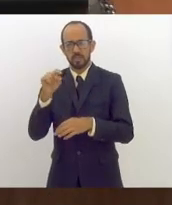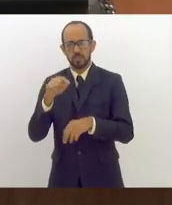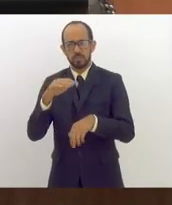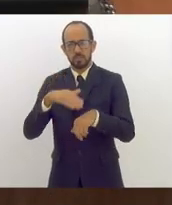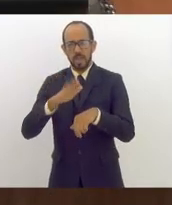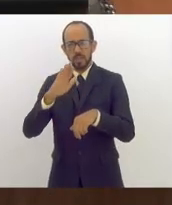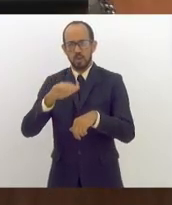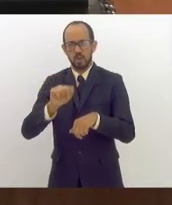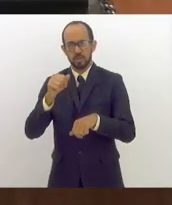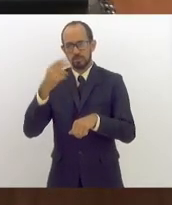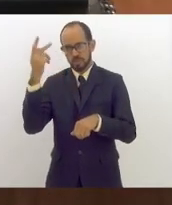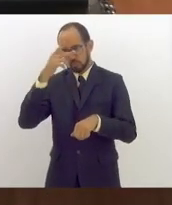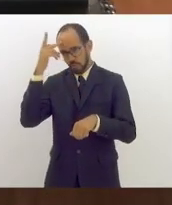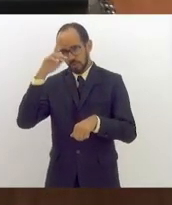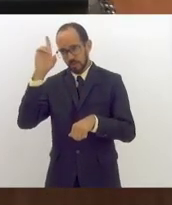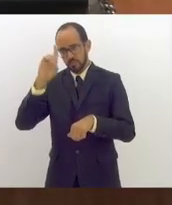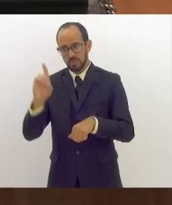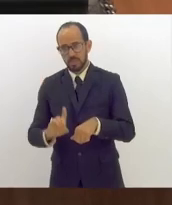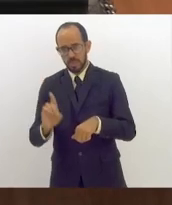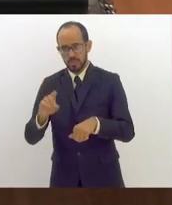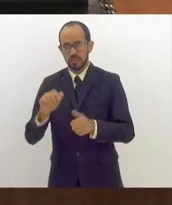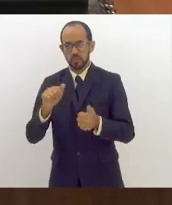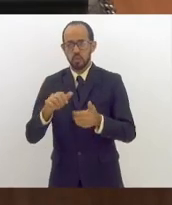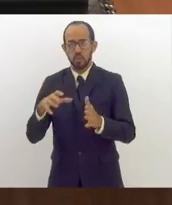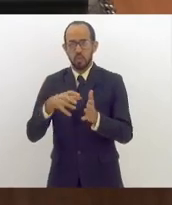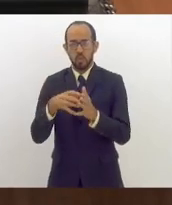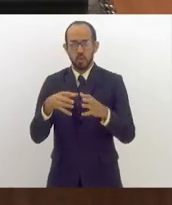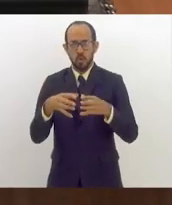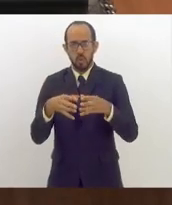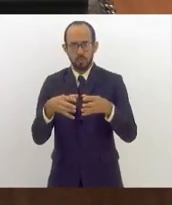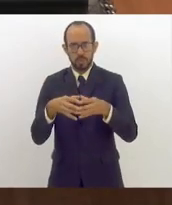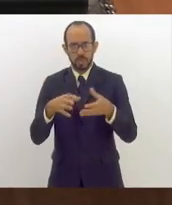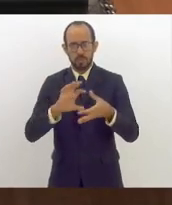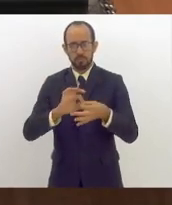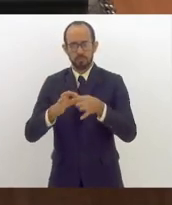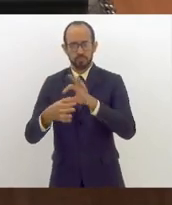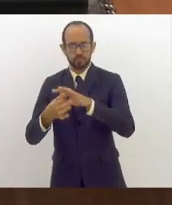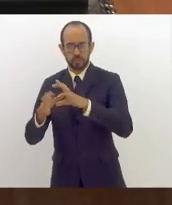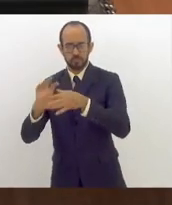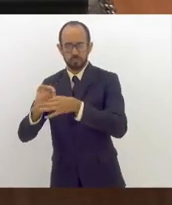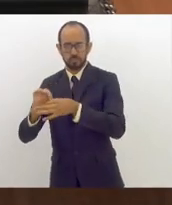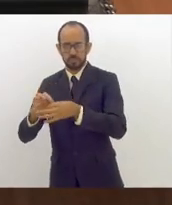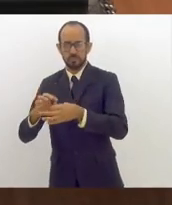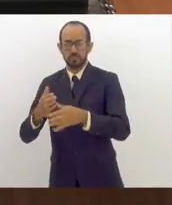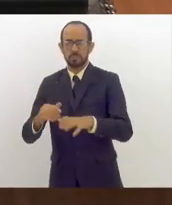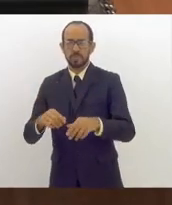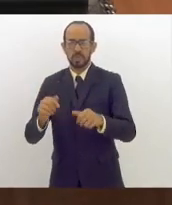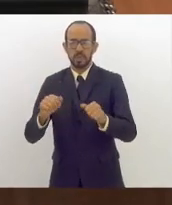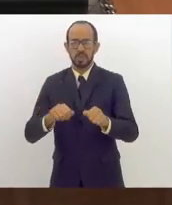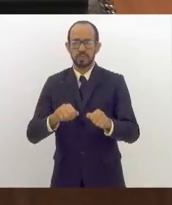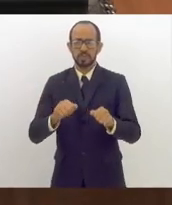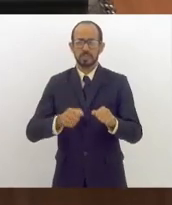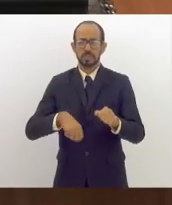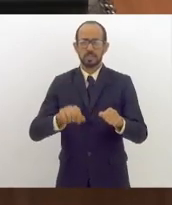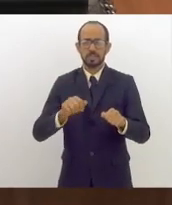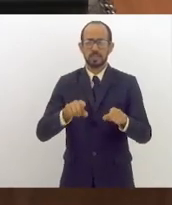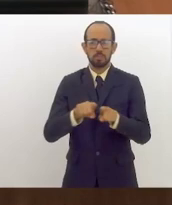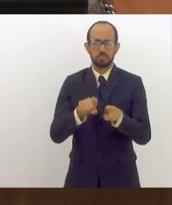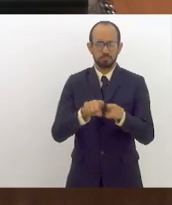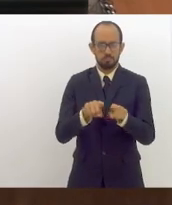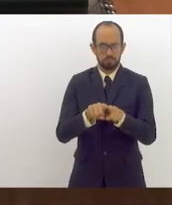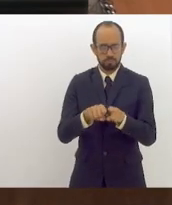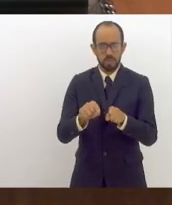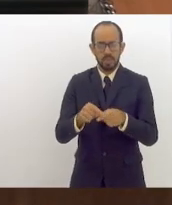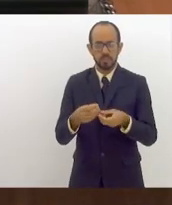berço do comitê paraolímpico responsável por levar o nome do Brasil ou pode diversos lugares do mundo são